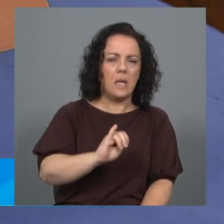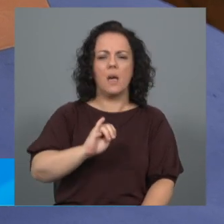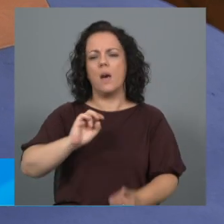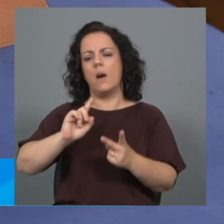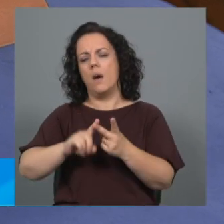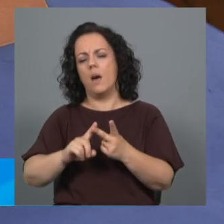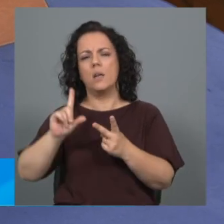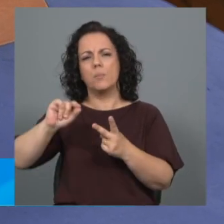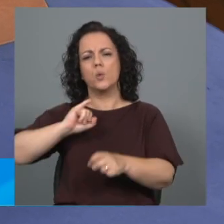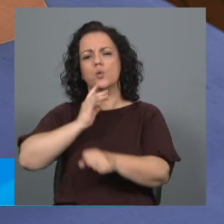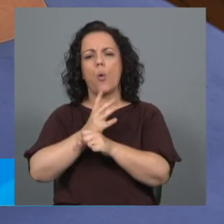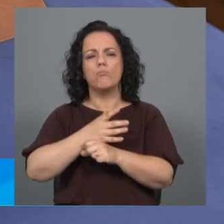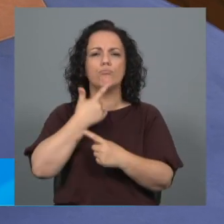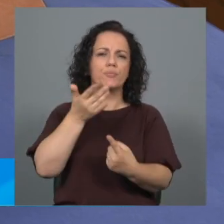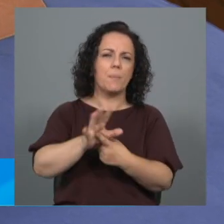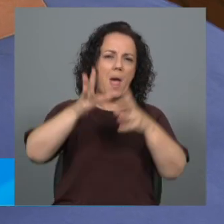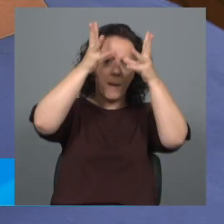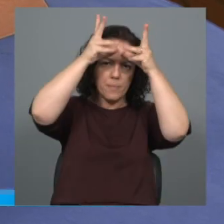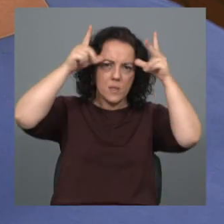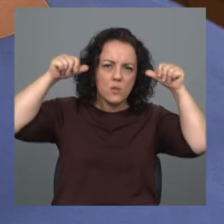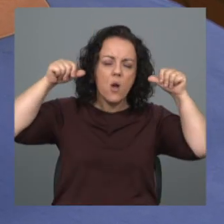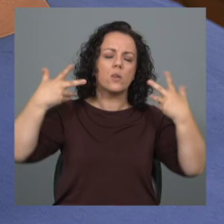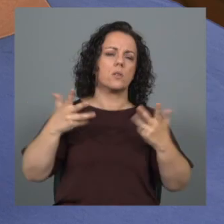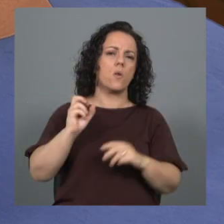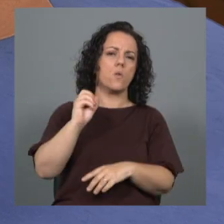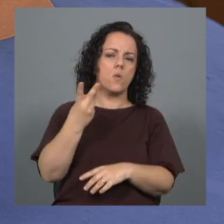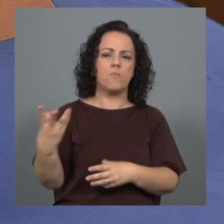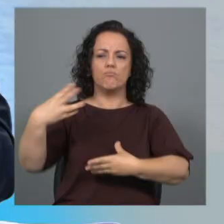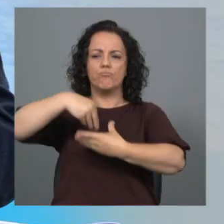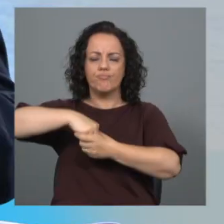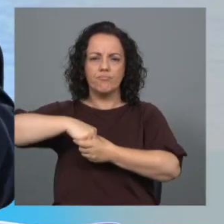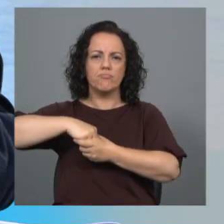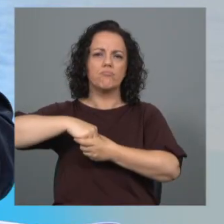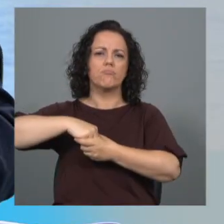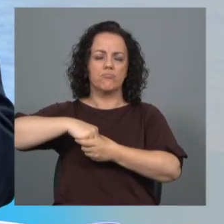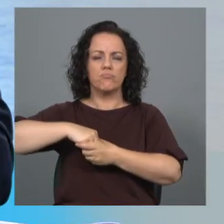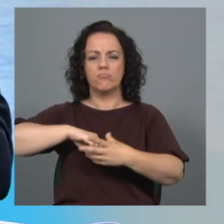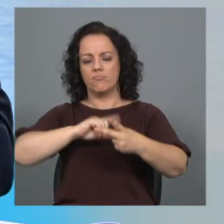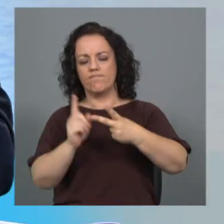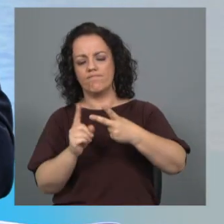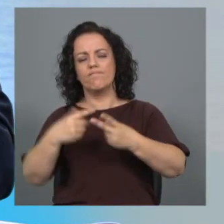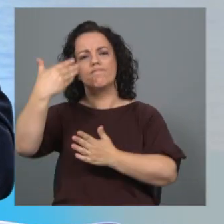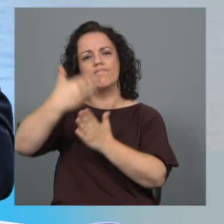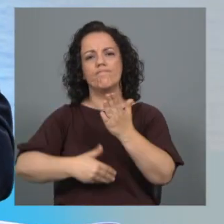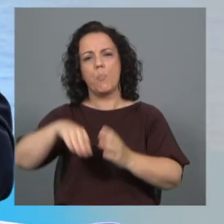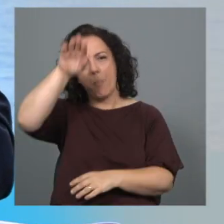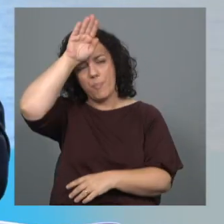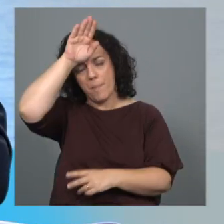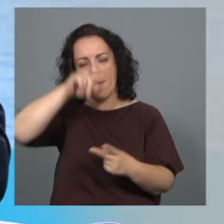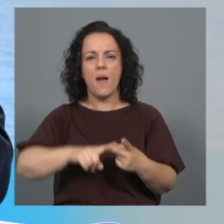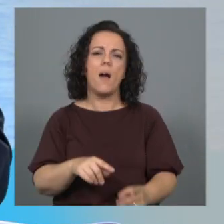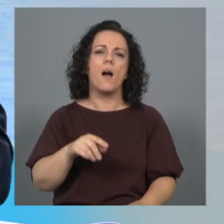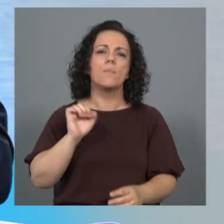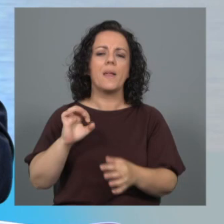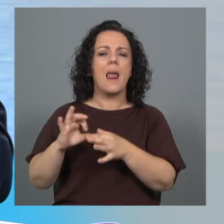âmbitos, como a querida Amazónia, ou a Fratelli Tutti, que entra depois no âmbito também, no fundo, da construção e da percepção dos laços íntimos